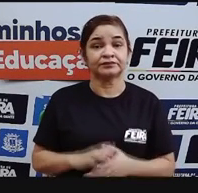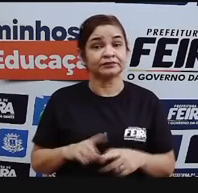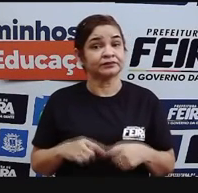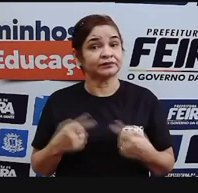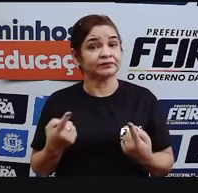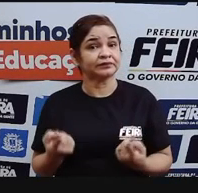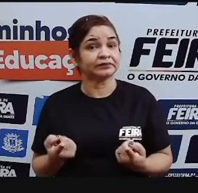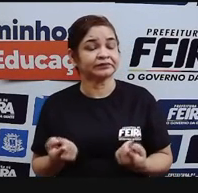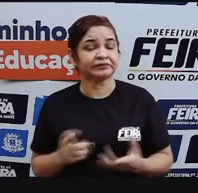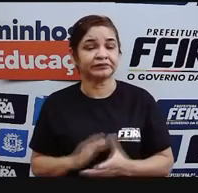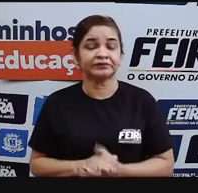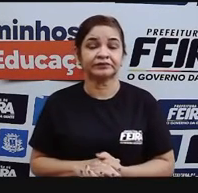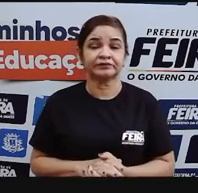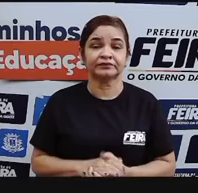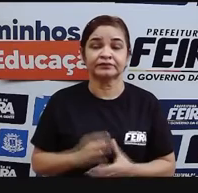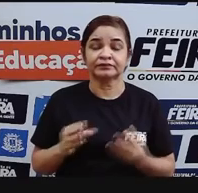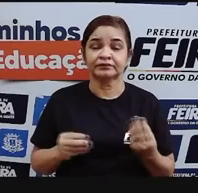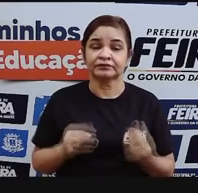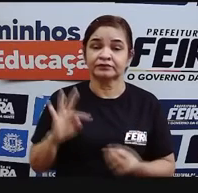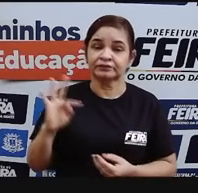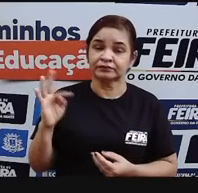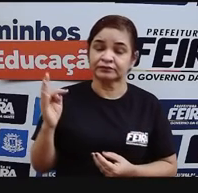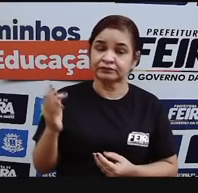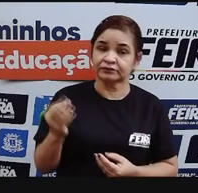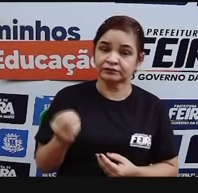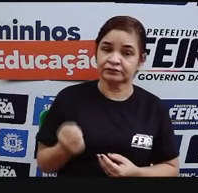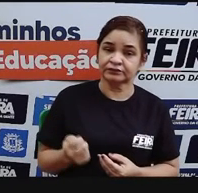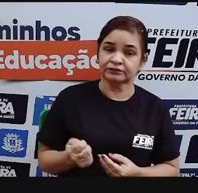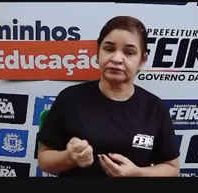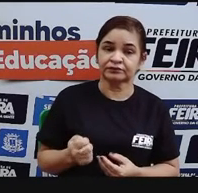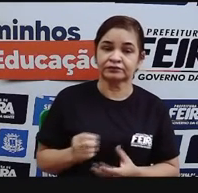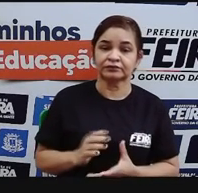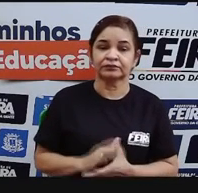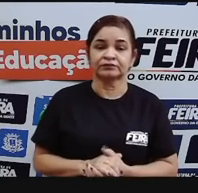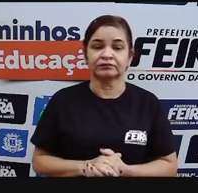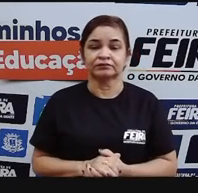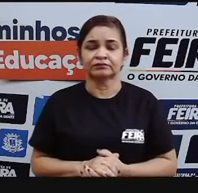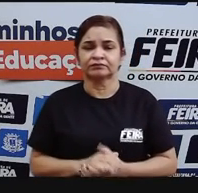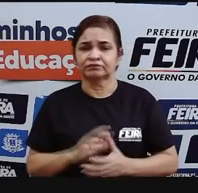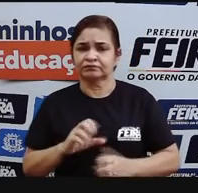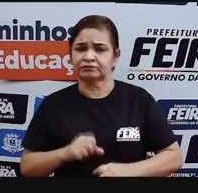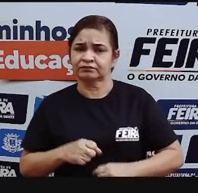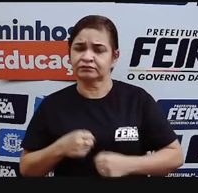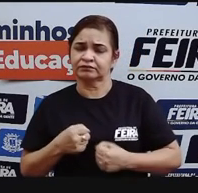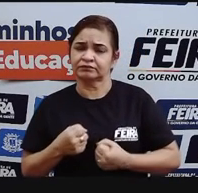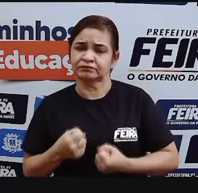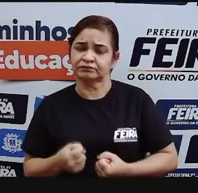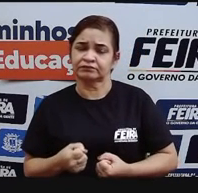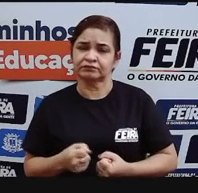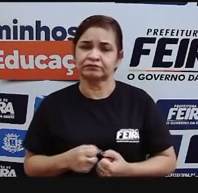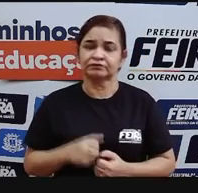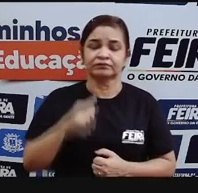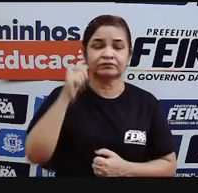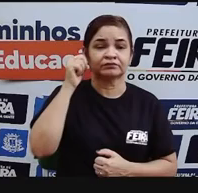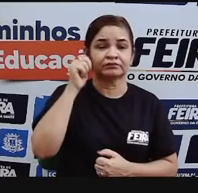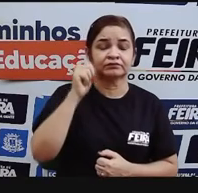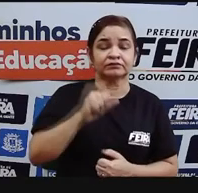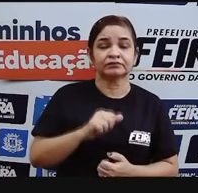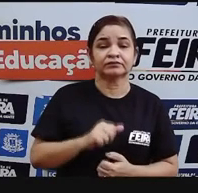Mas, mesmo com todos esses aspectos da força feminina,